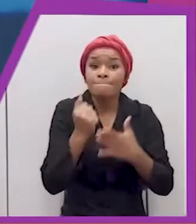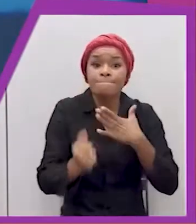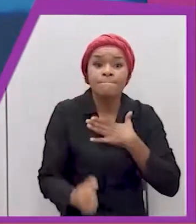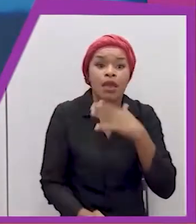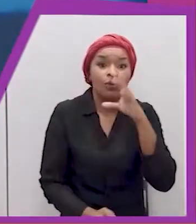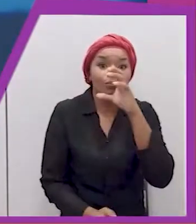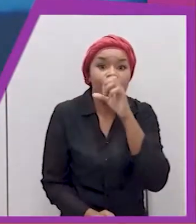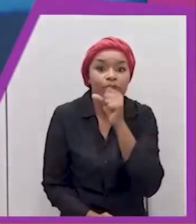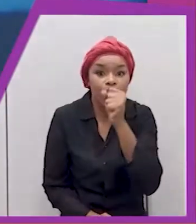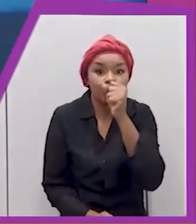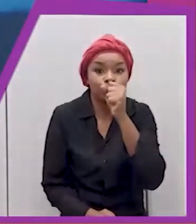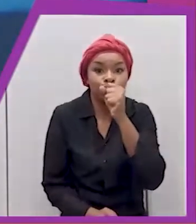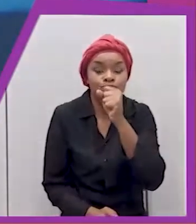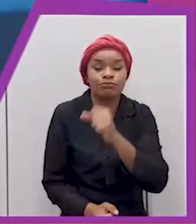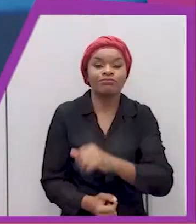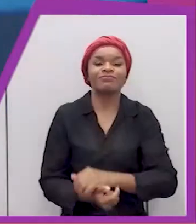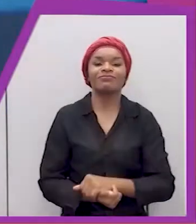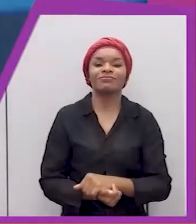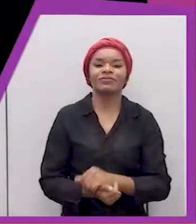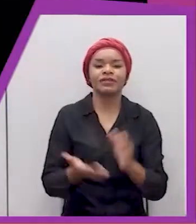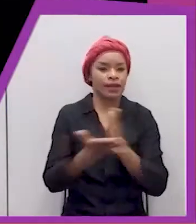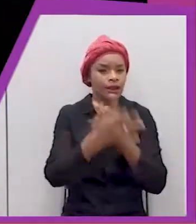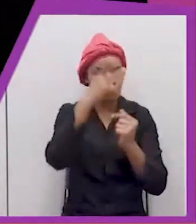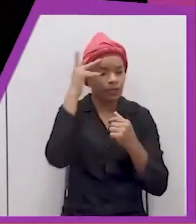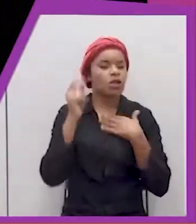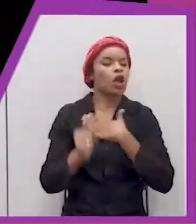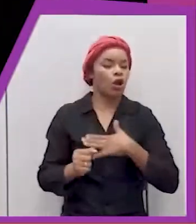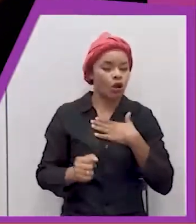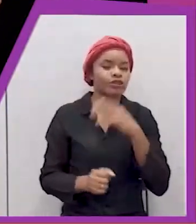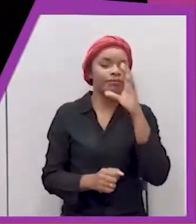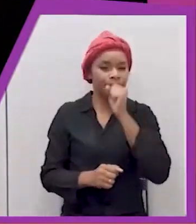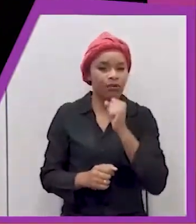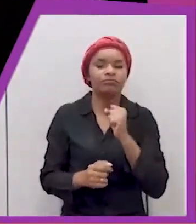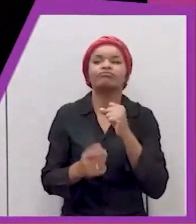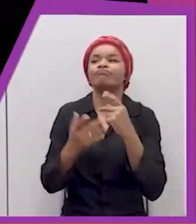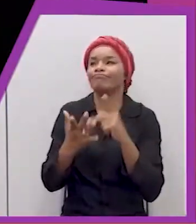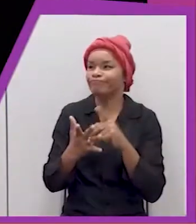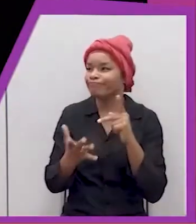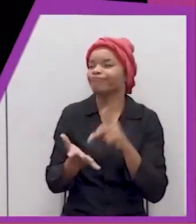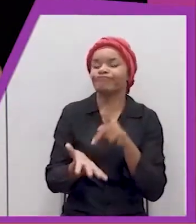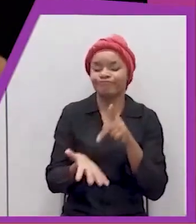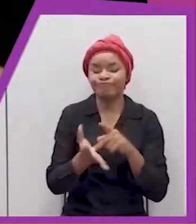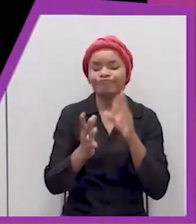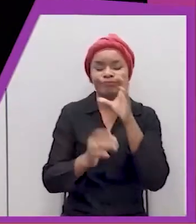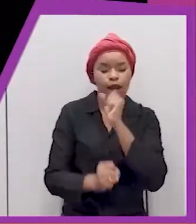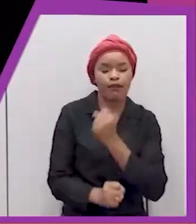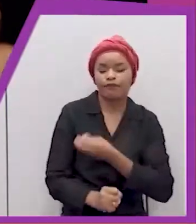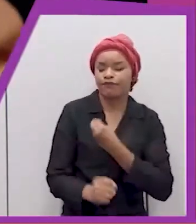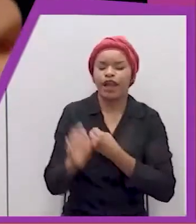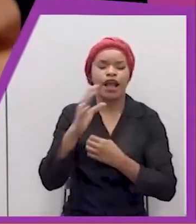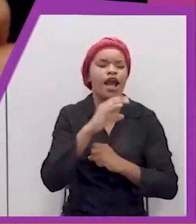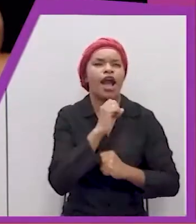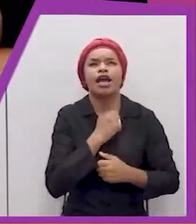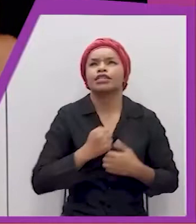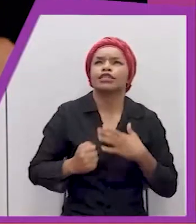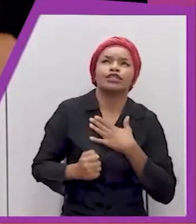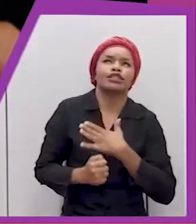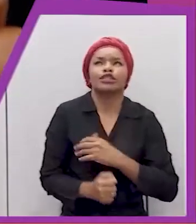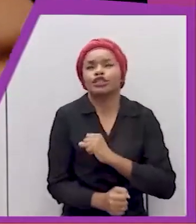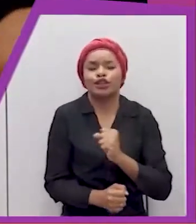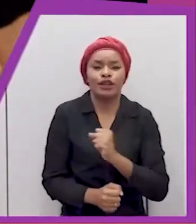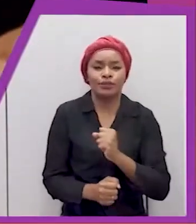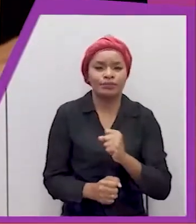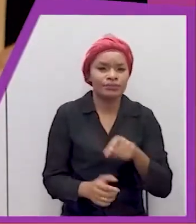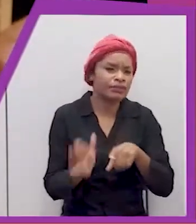com este livro Essa não comer o meu pão a gente gosta